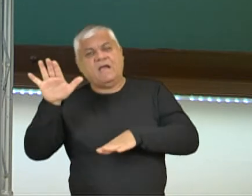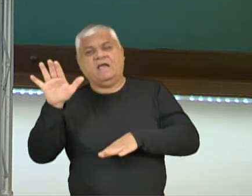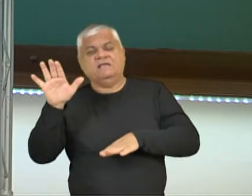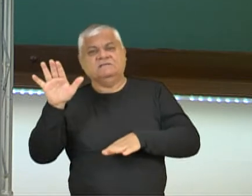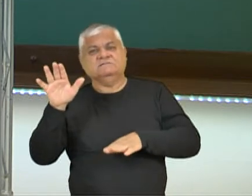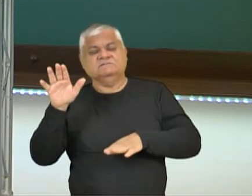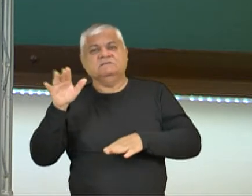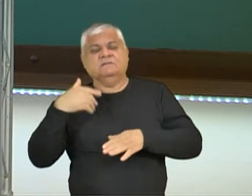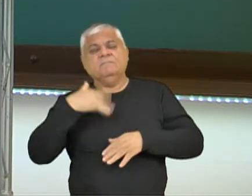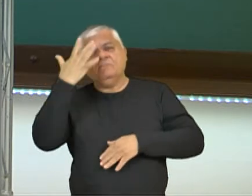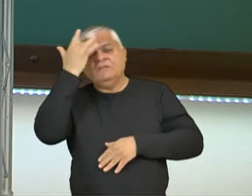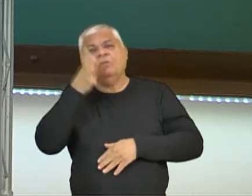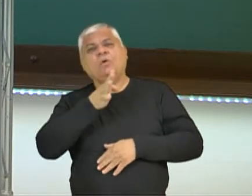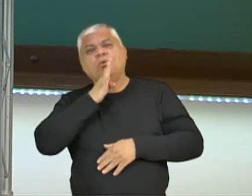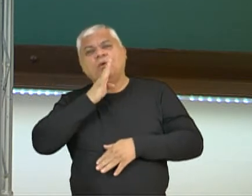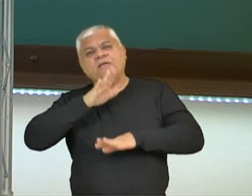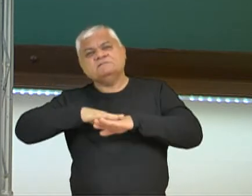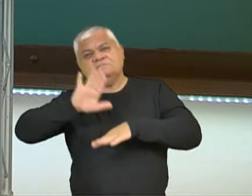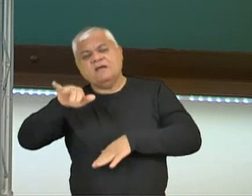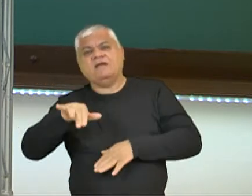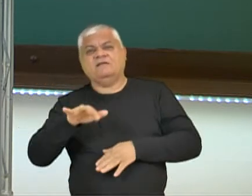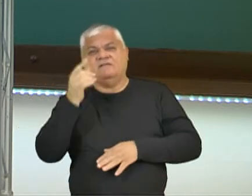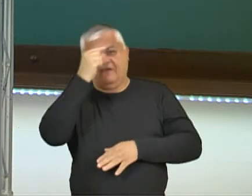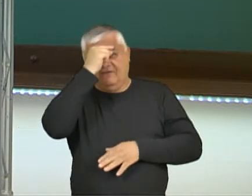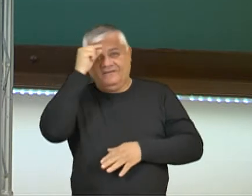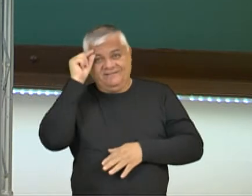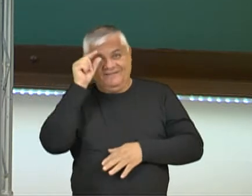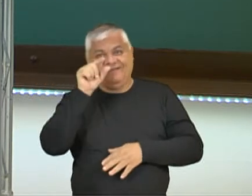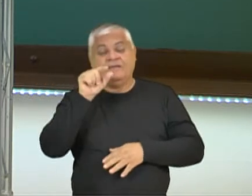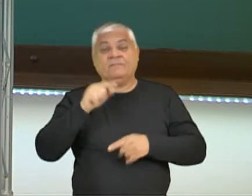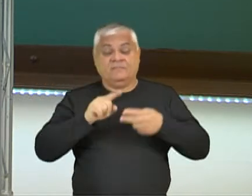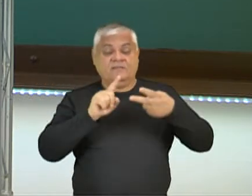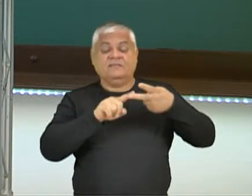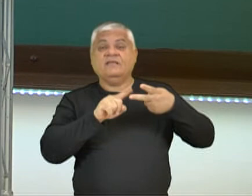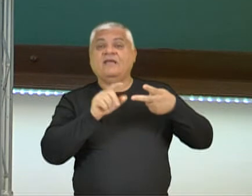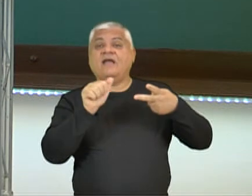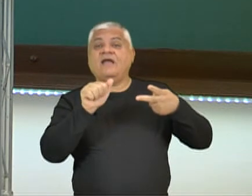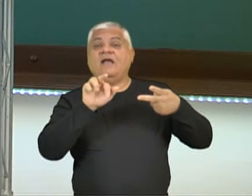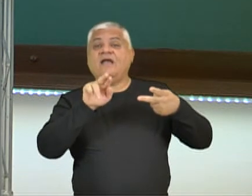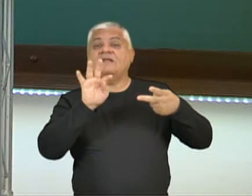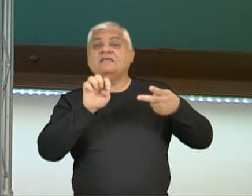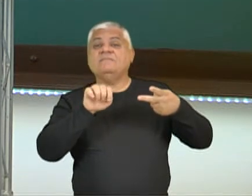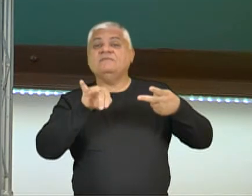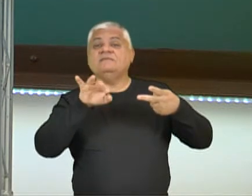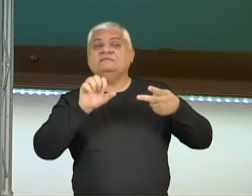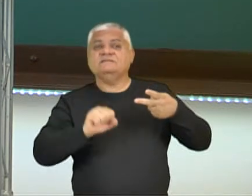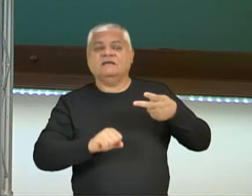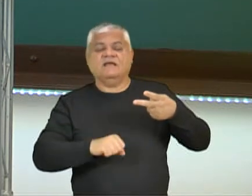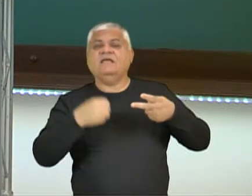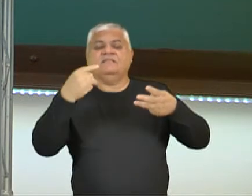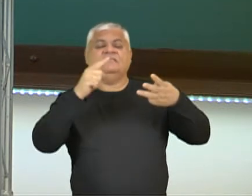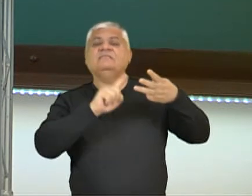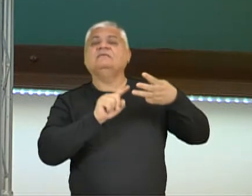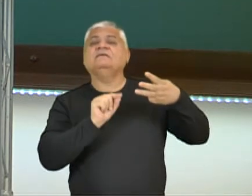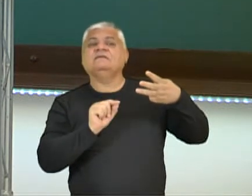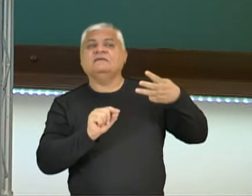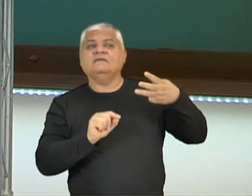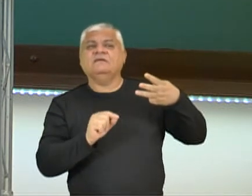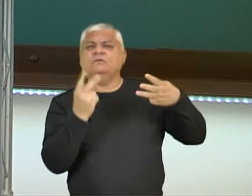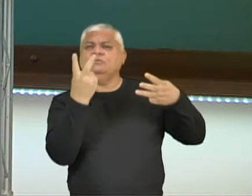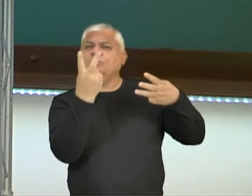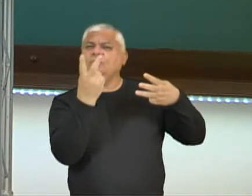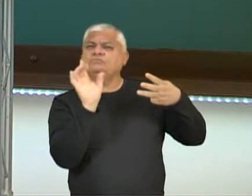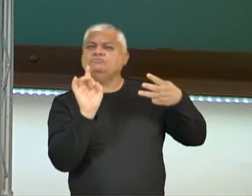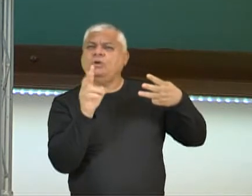que a Artemisia, ok? Então já temos as duas, só que ele pede um terceiro. Quem será o terceiro? Aparece aqui em cima, ó, 2